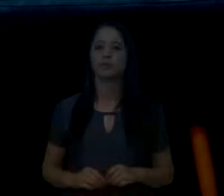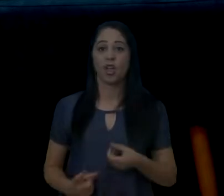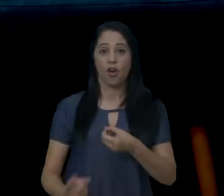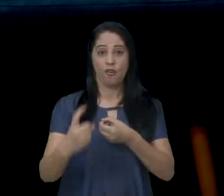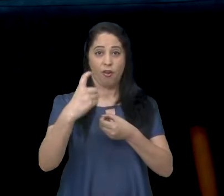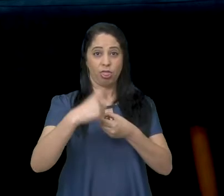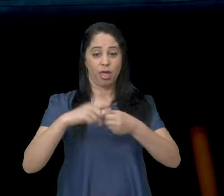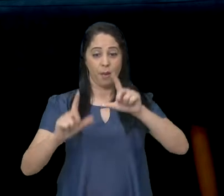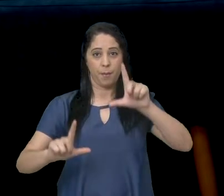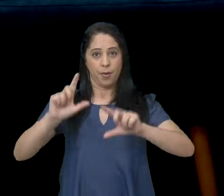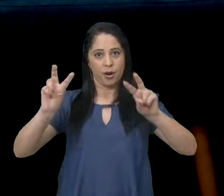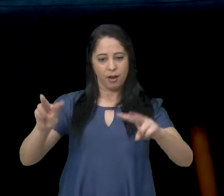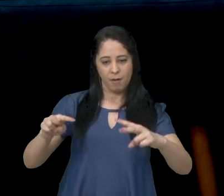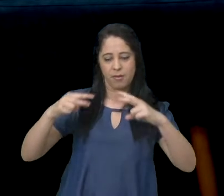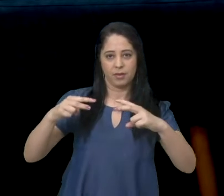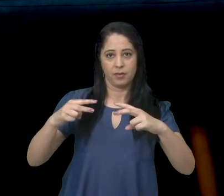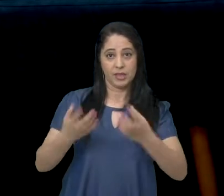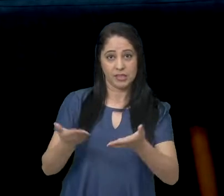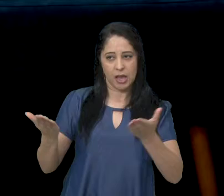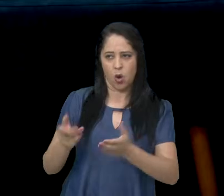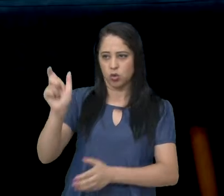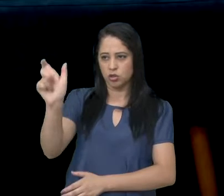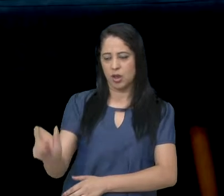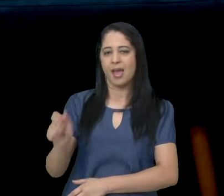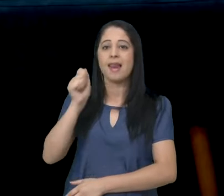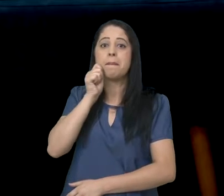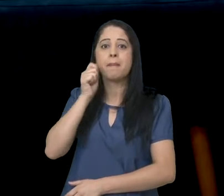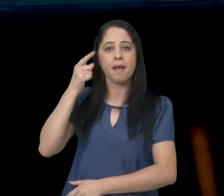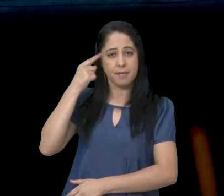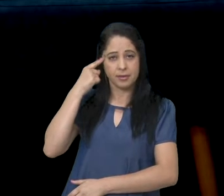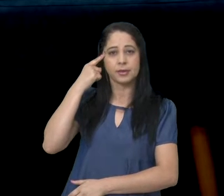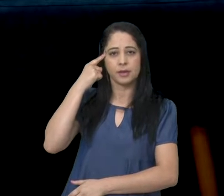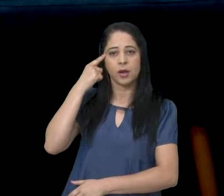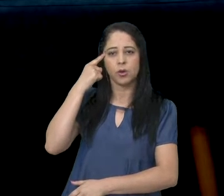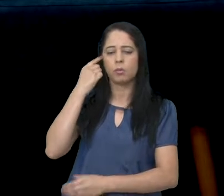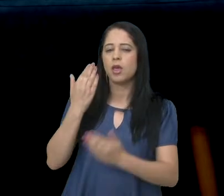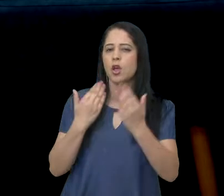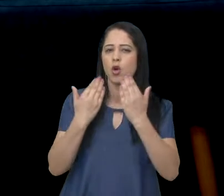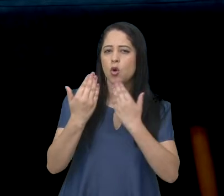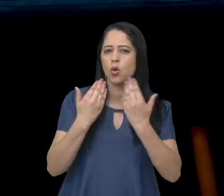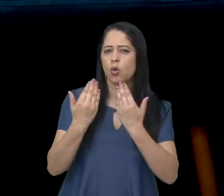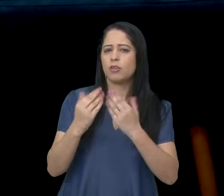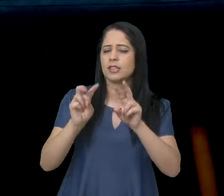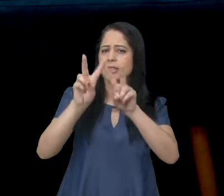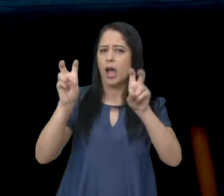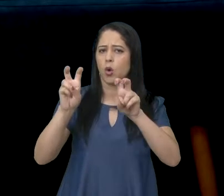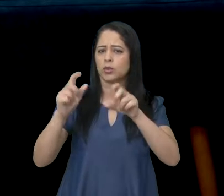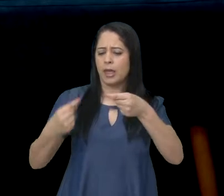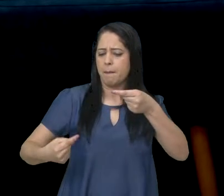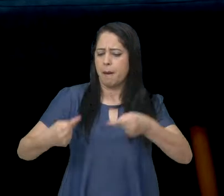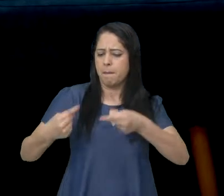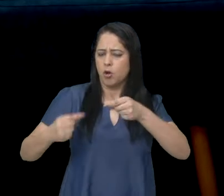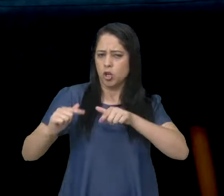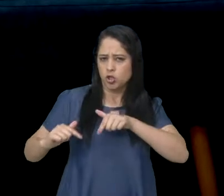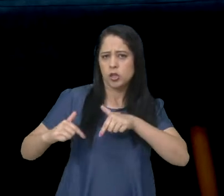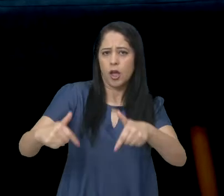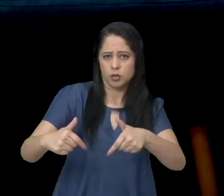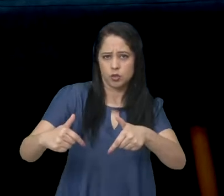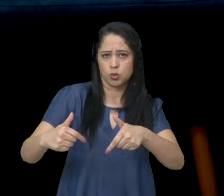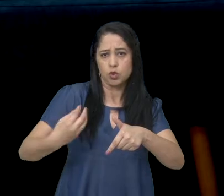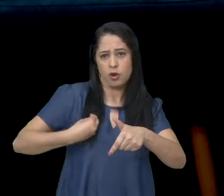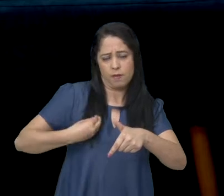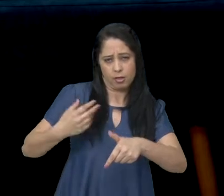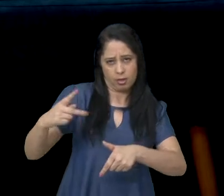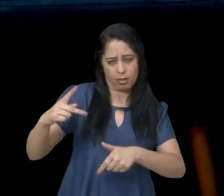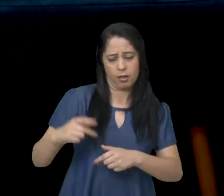De volta com entrevistas, hoje eu recebo a vereadora Amélia Naomi e a gente vai falar um pouco sobre as políticas que ela desenvolveu durante a carreira